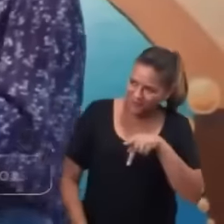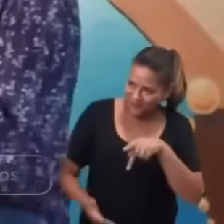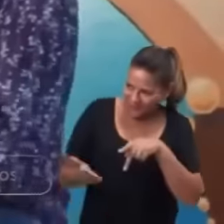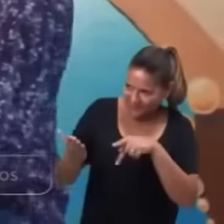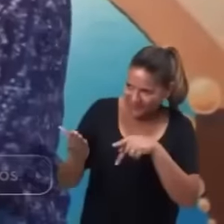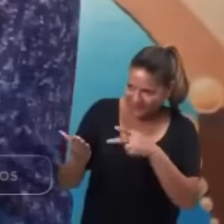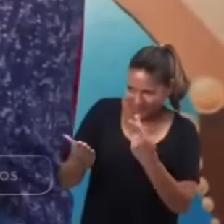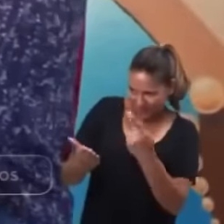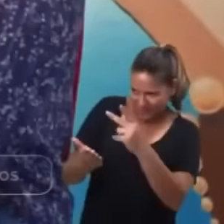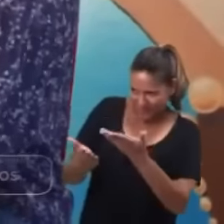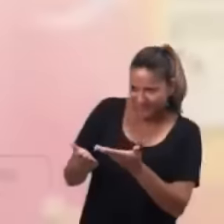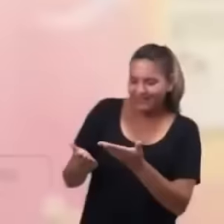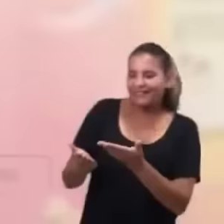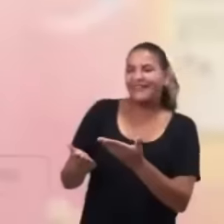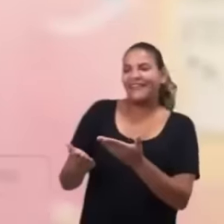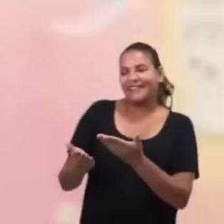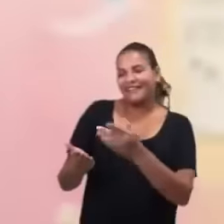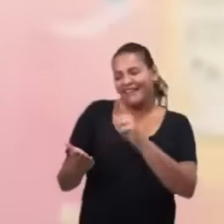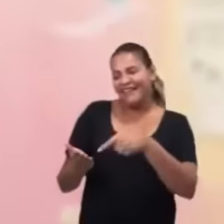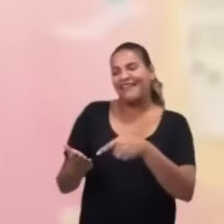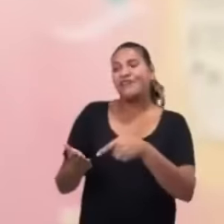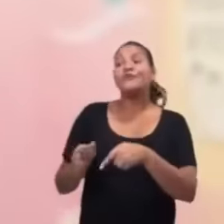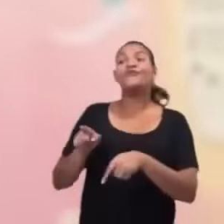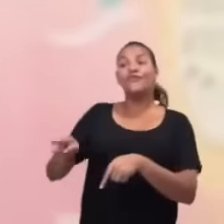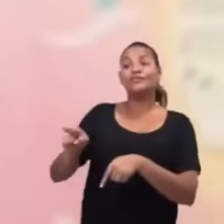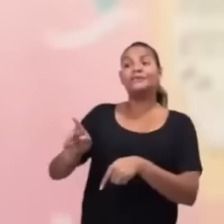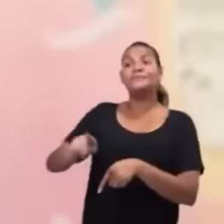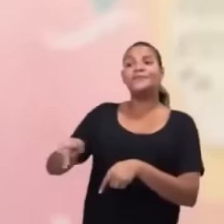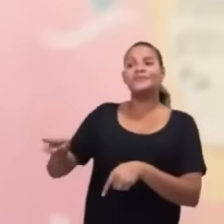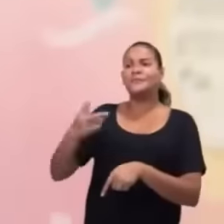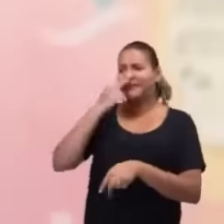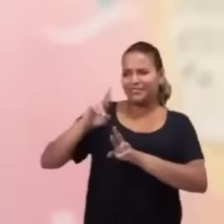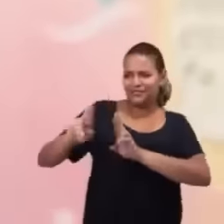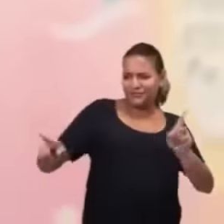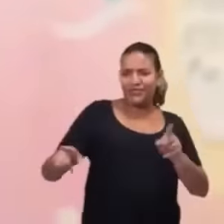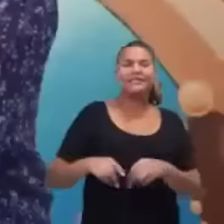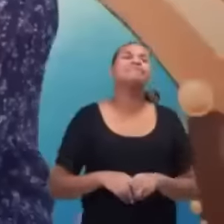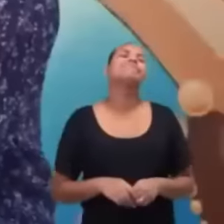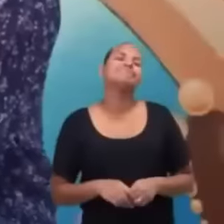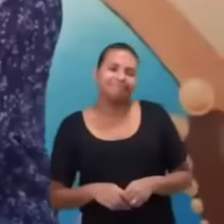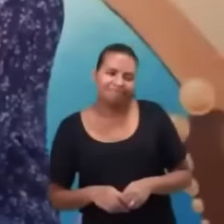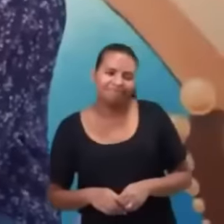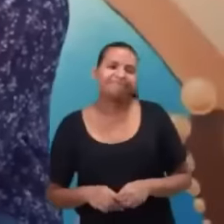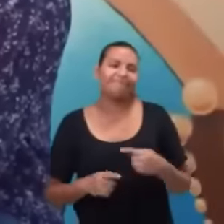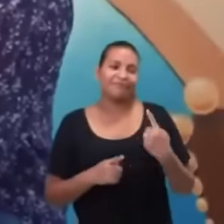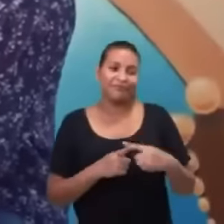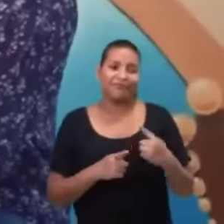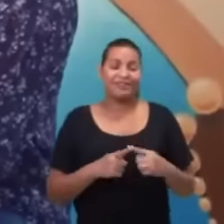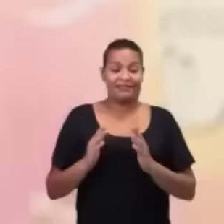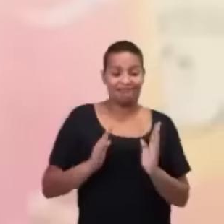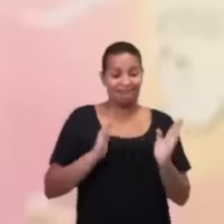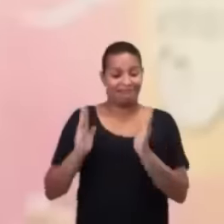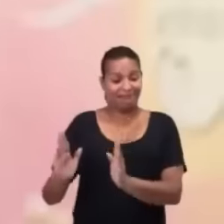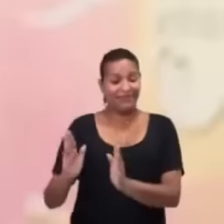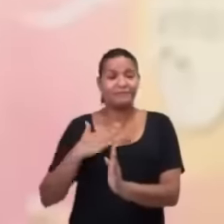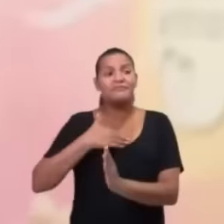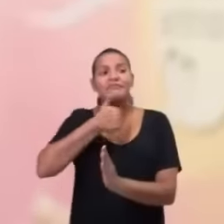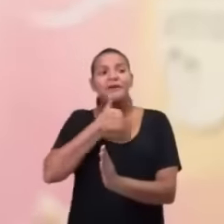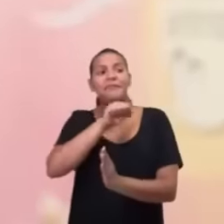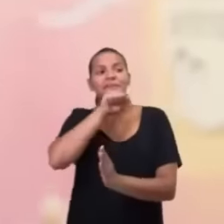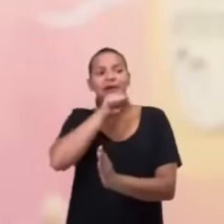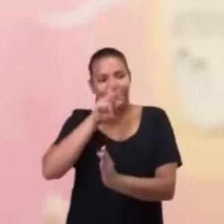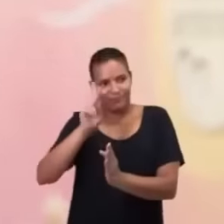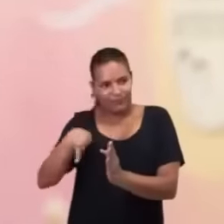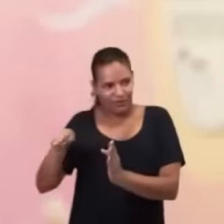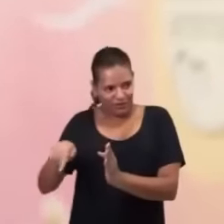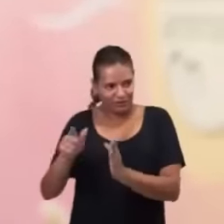muito diferente de você, professora. Como se fossem duas profissões diferentes, né? Exatamente. Porque quando uma mãe era professora, não tinha